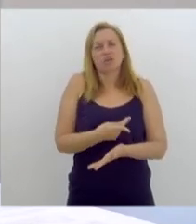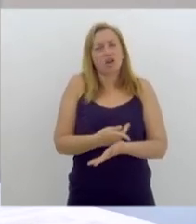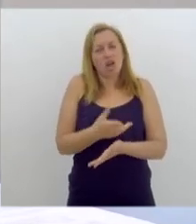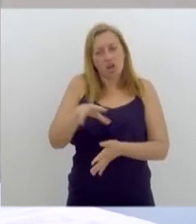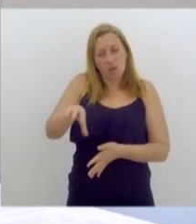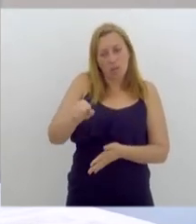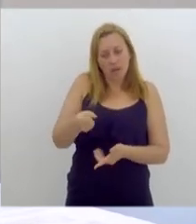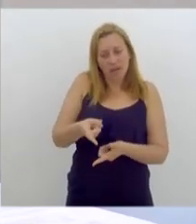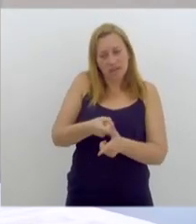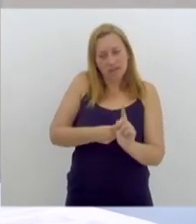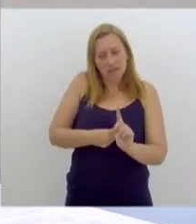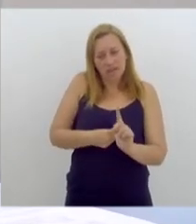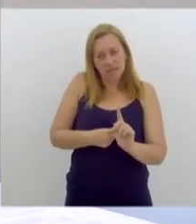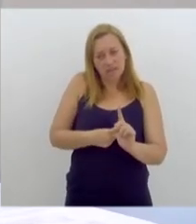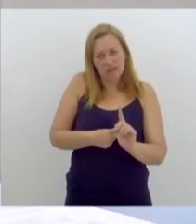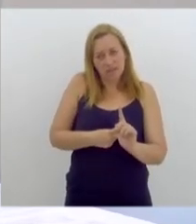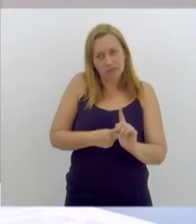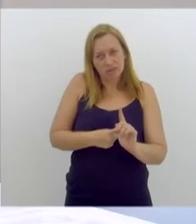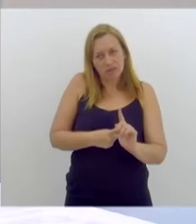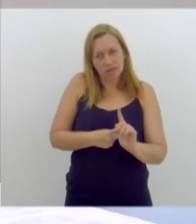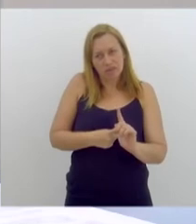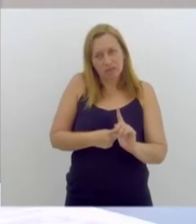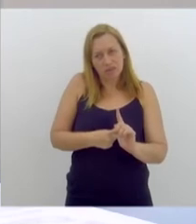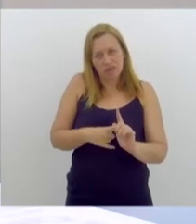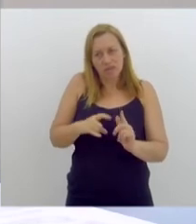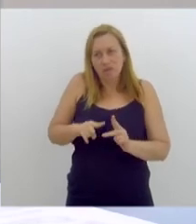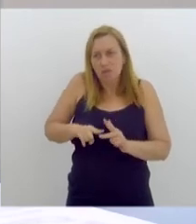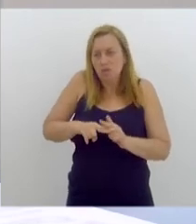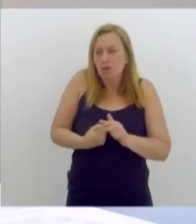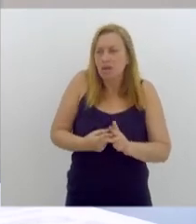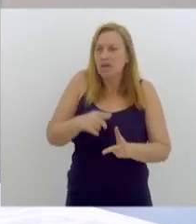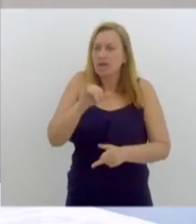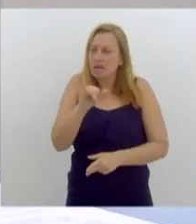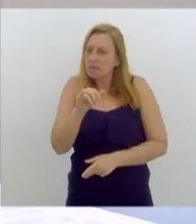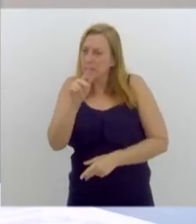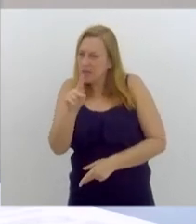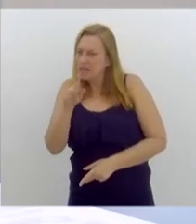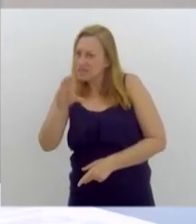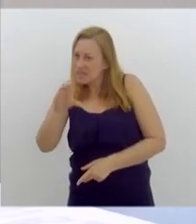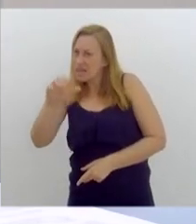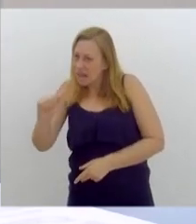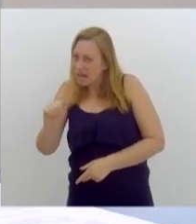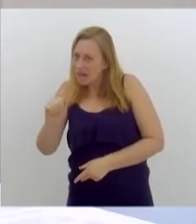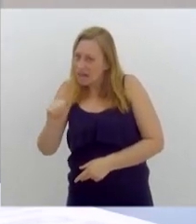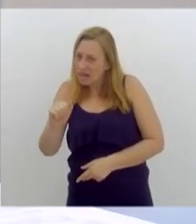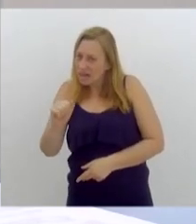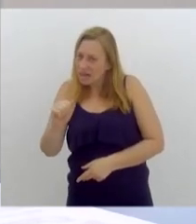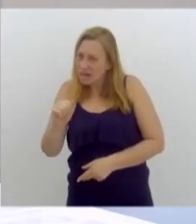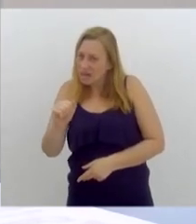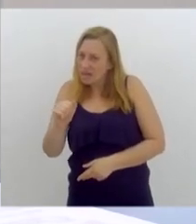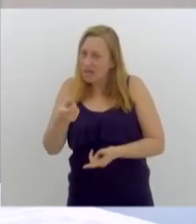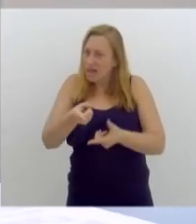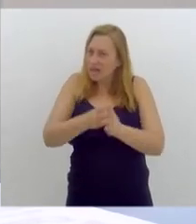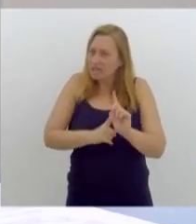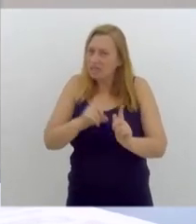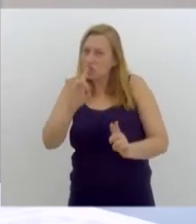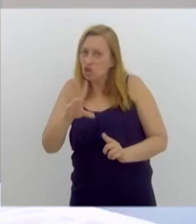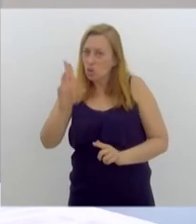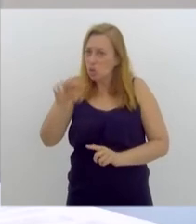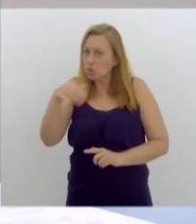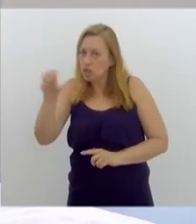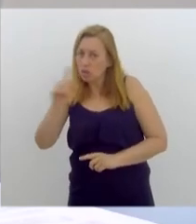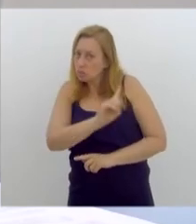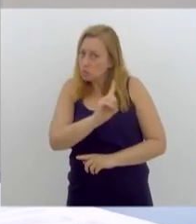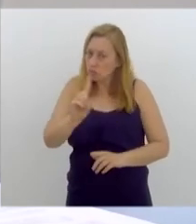consolidada se eu corrijo pelo IPCA ela é dívida só com a união né a dívida